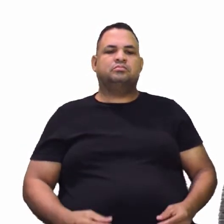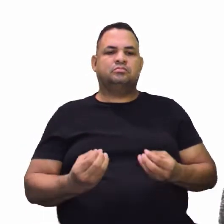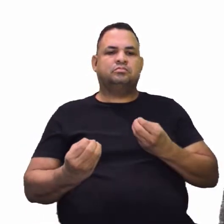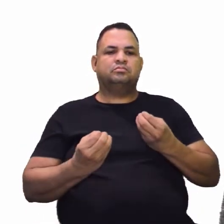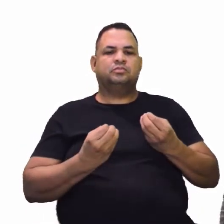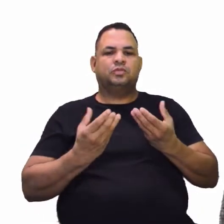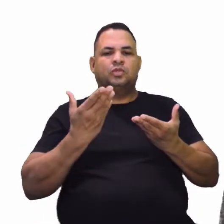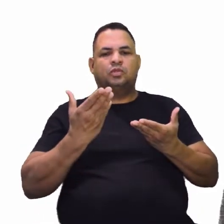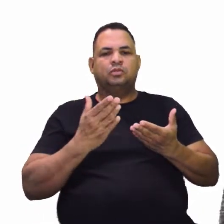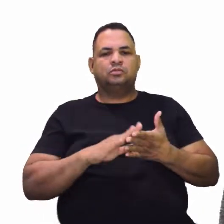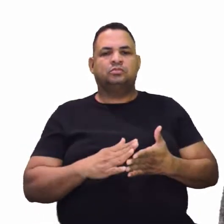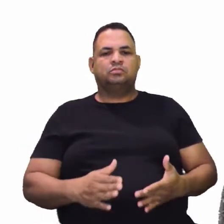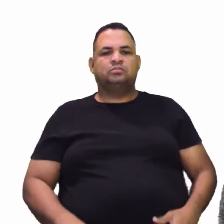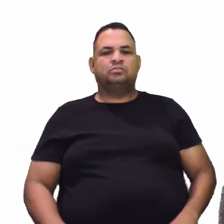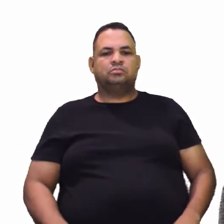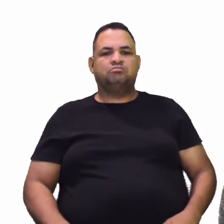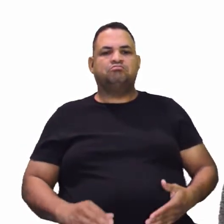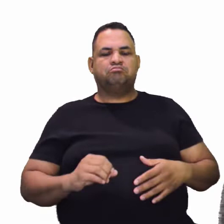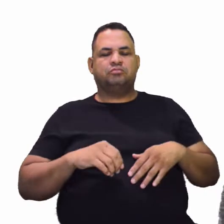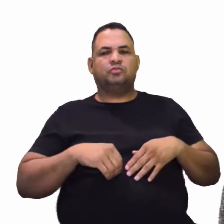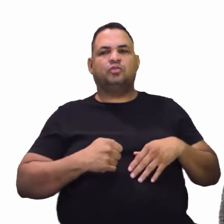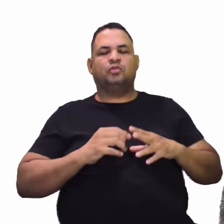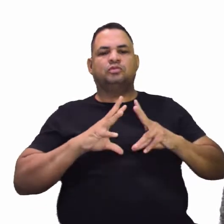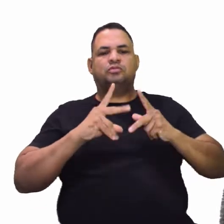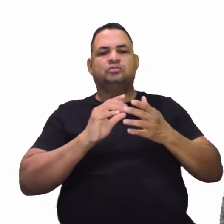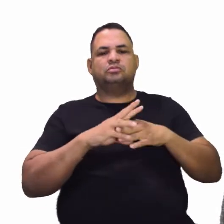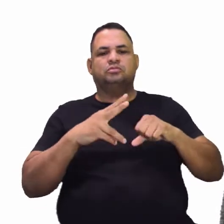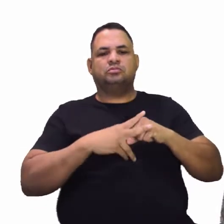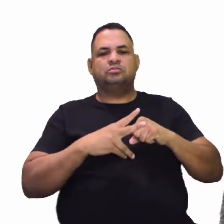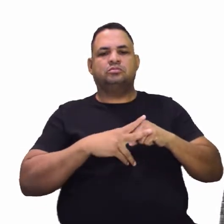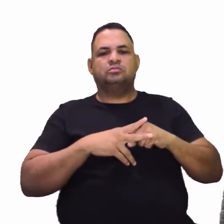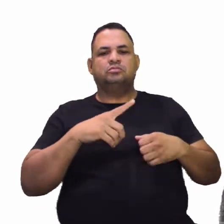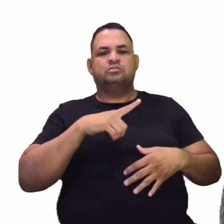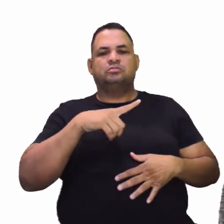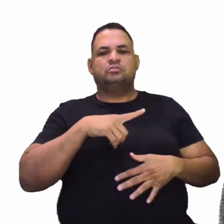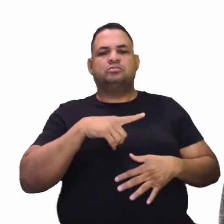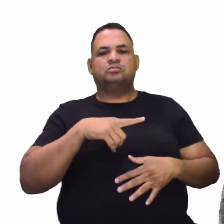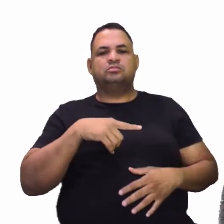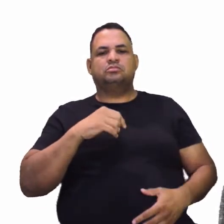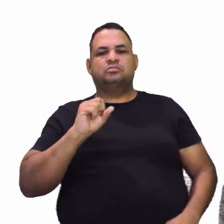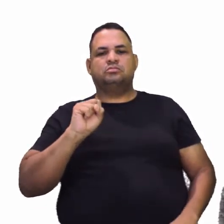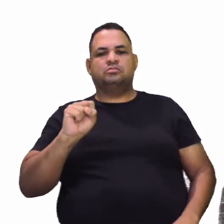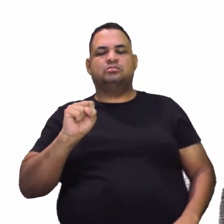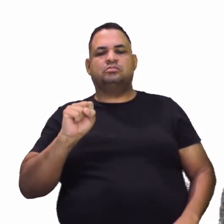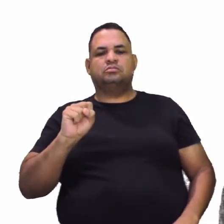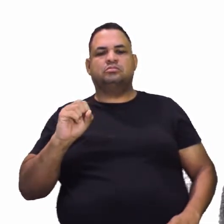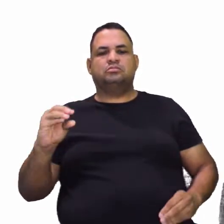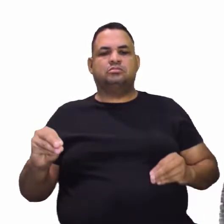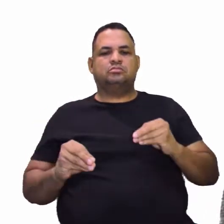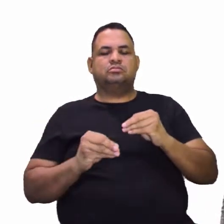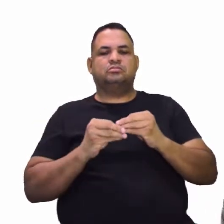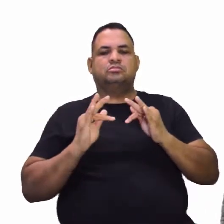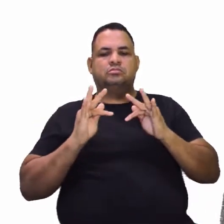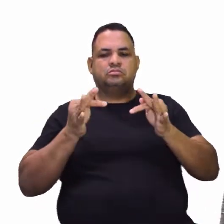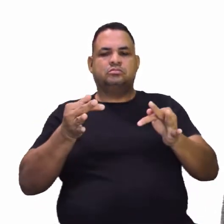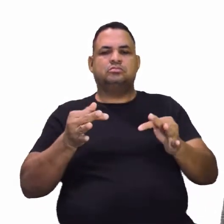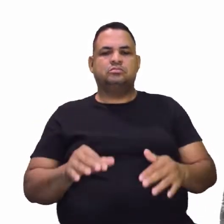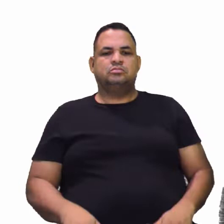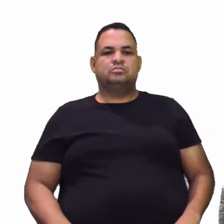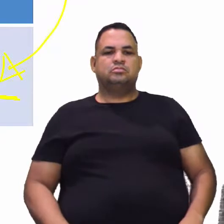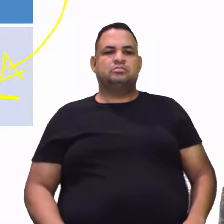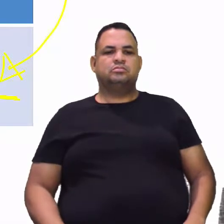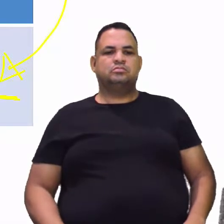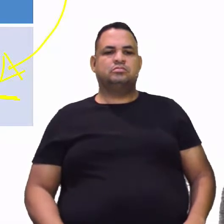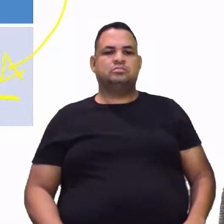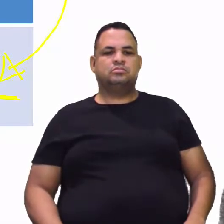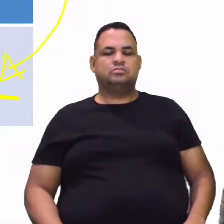De modo geral, a maioria dos verbos, ele recebe um S ao final dele. Como